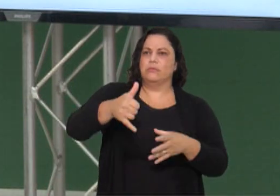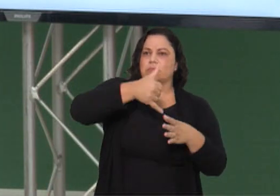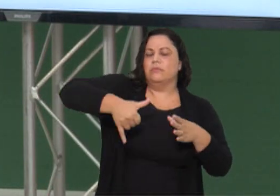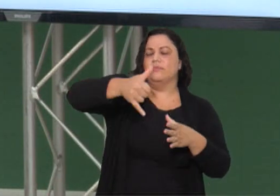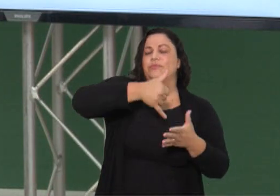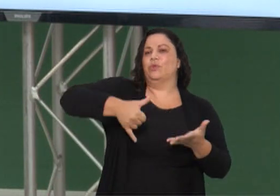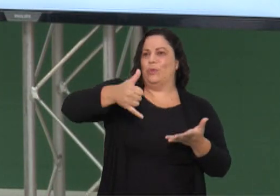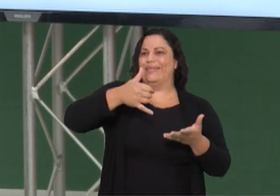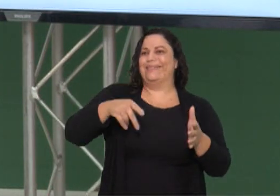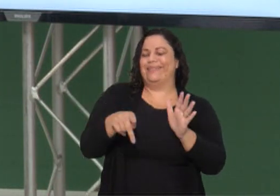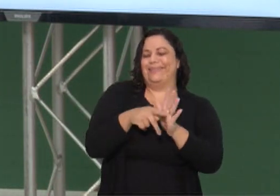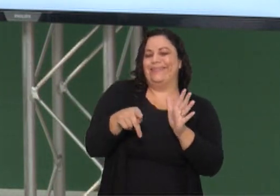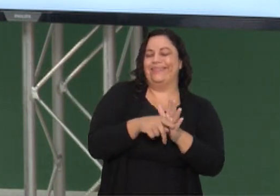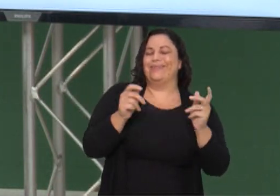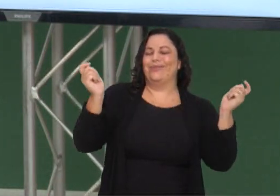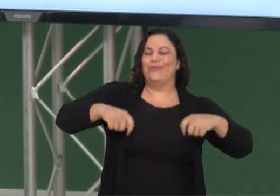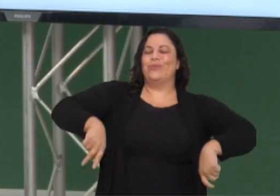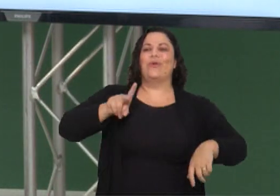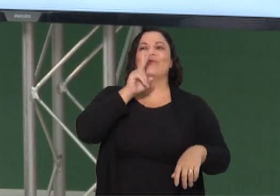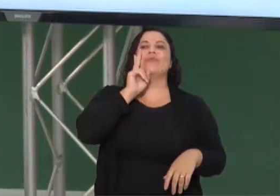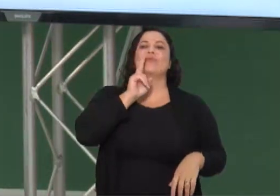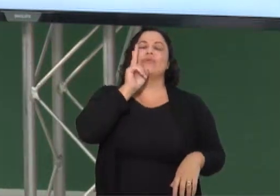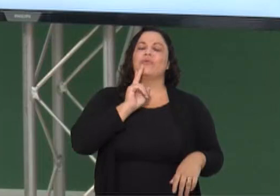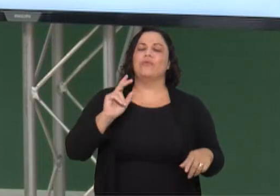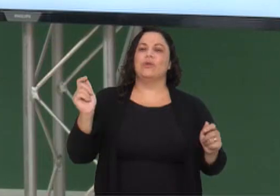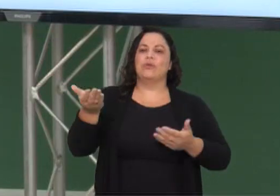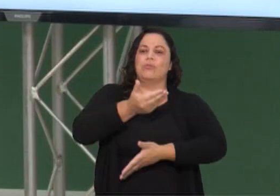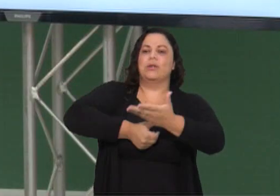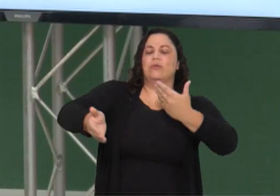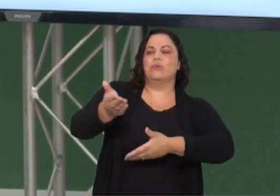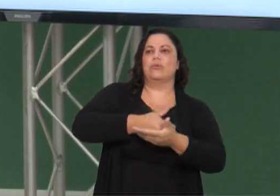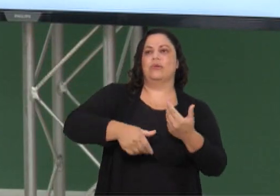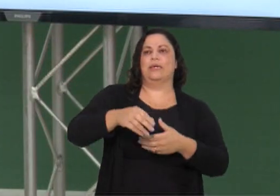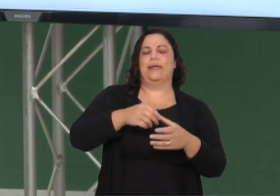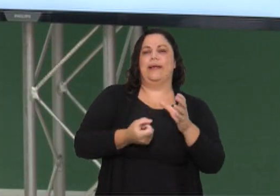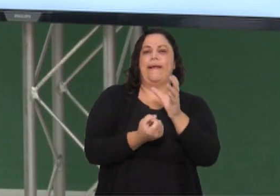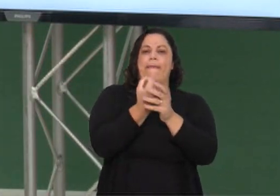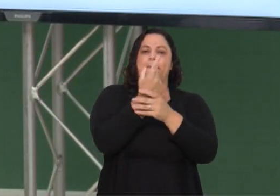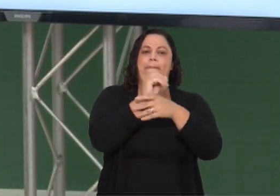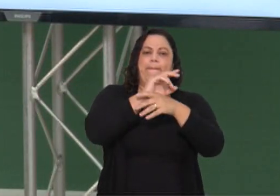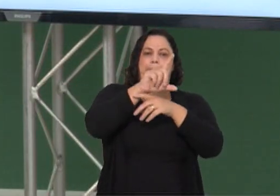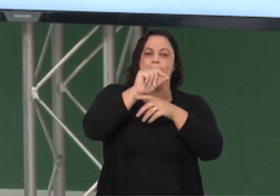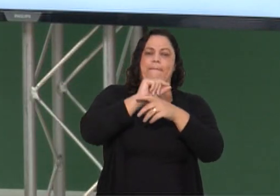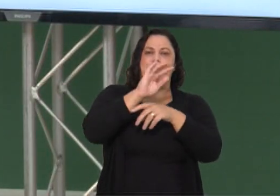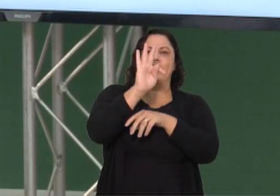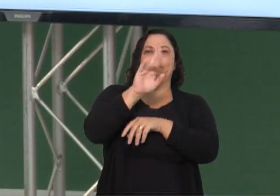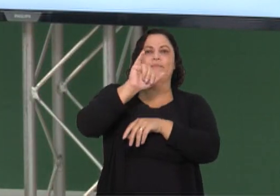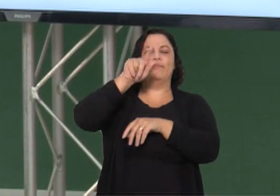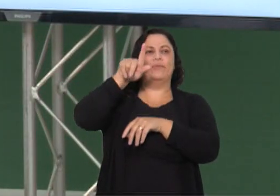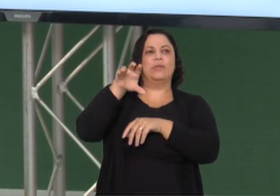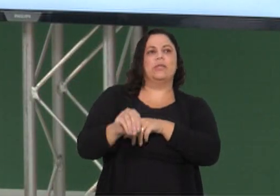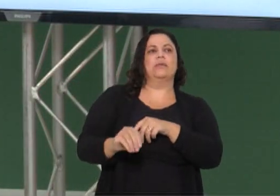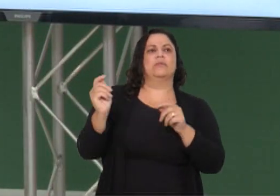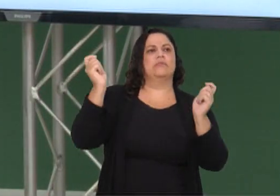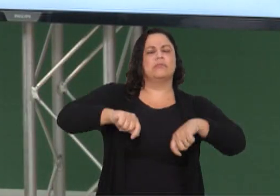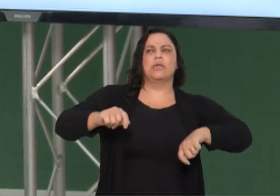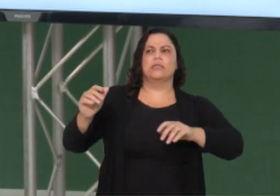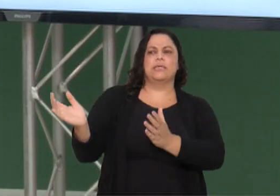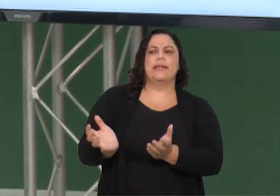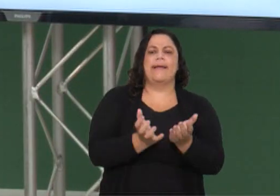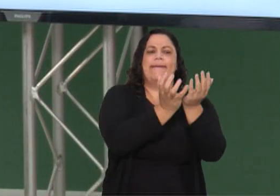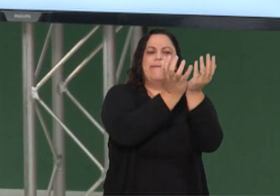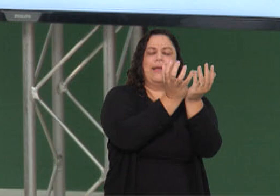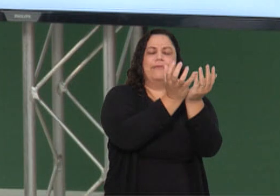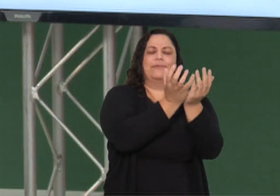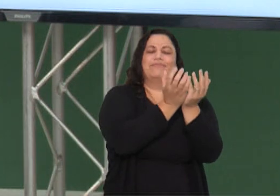e comercializarem o azeite e o vinho, para trocar pelo trigo, eles levavam nesse tipo de vaso que vocês estão vendo aqui. São vasos